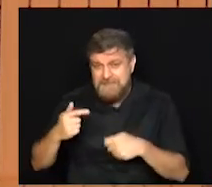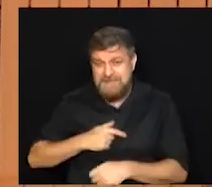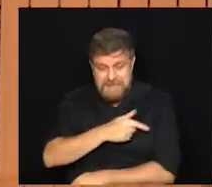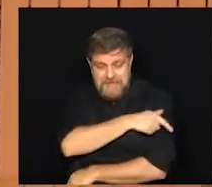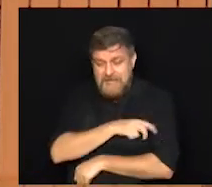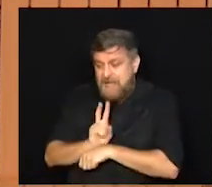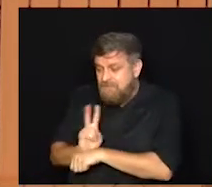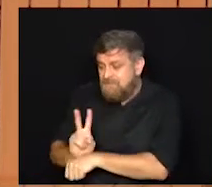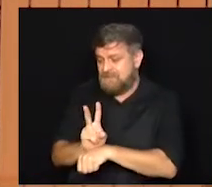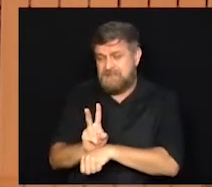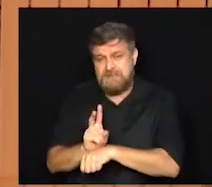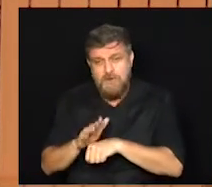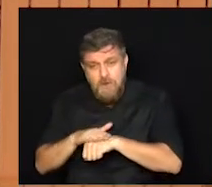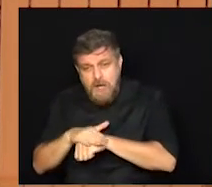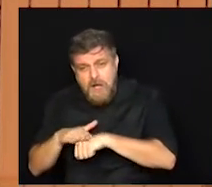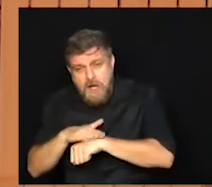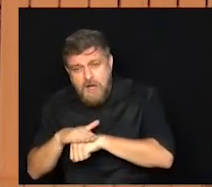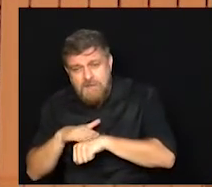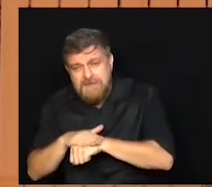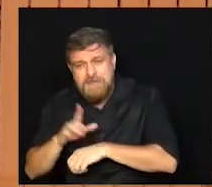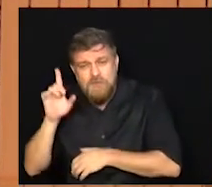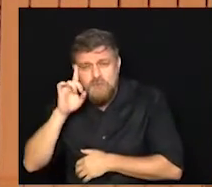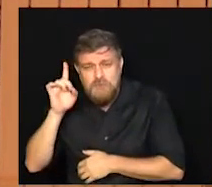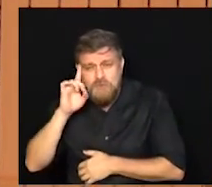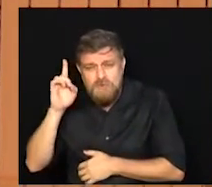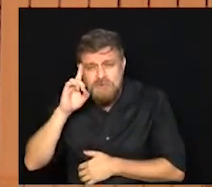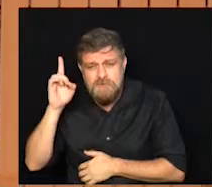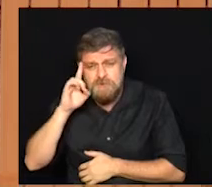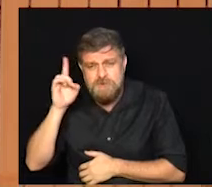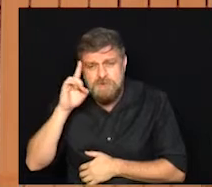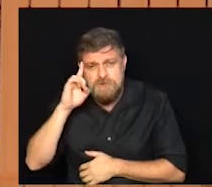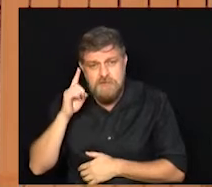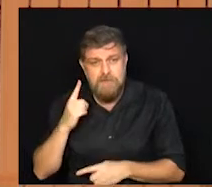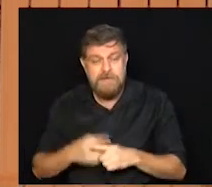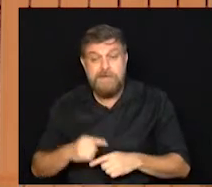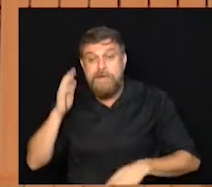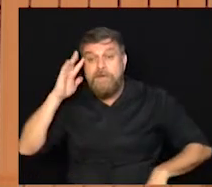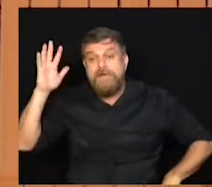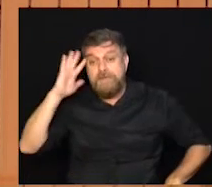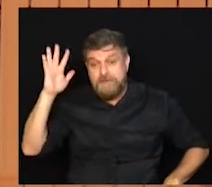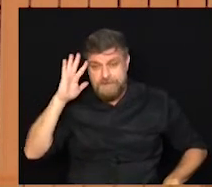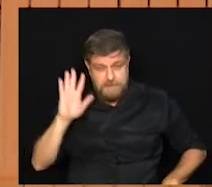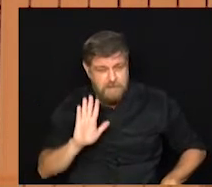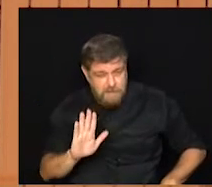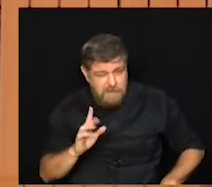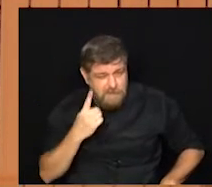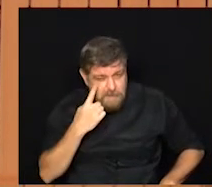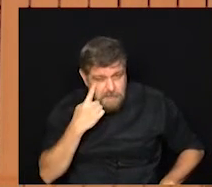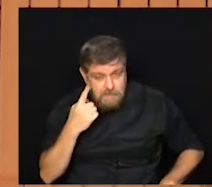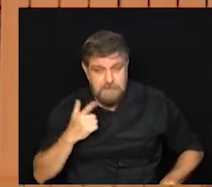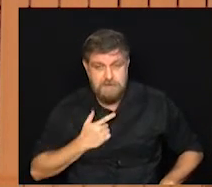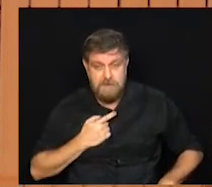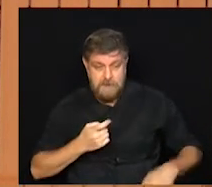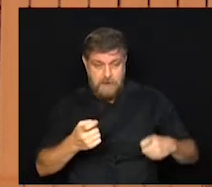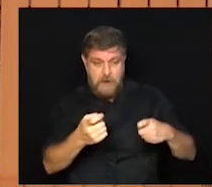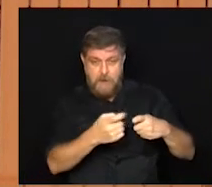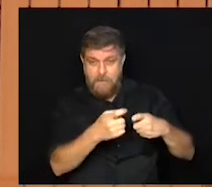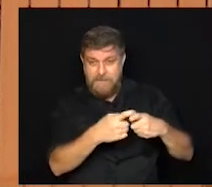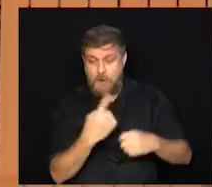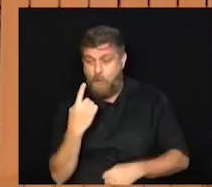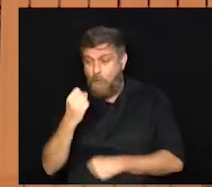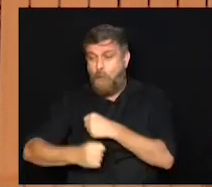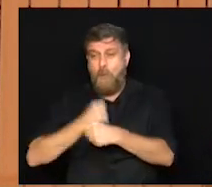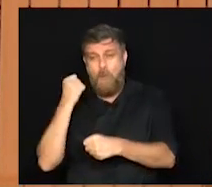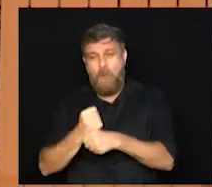hoje, conversamos, que você tem que ser feito todo dia. Porque você imagina só, você tem uma consulta, 1 ano que demorou